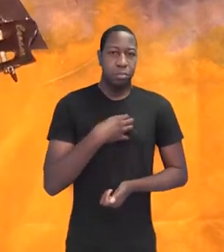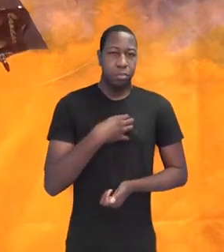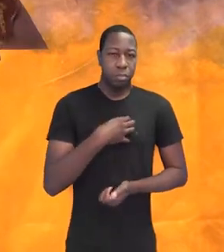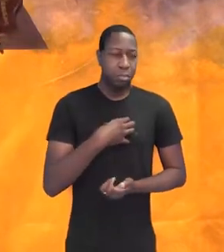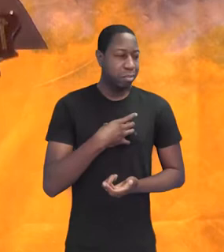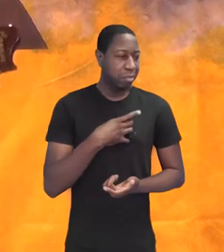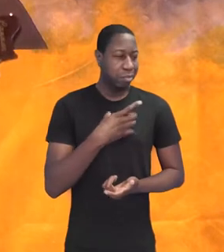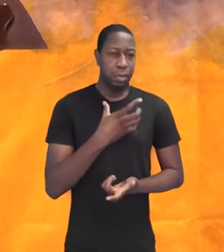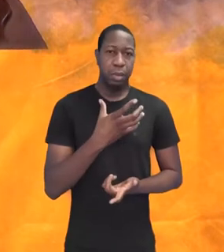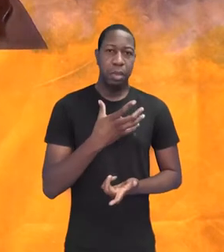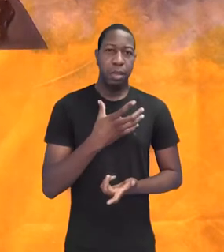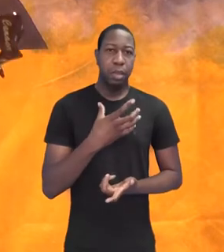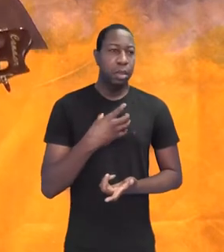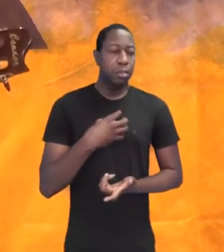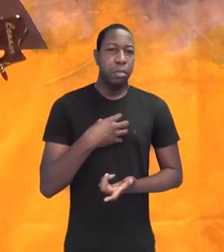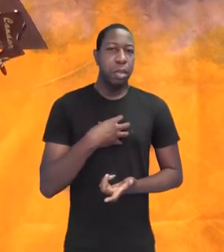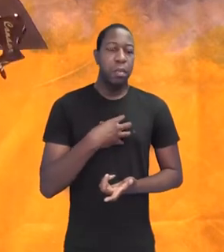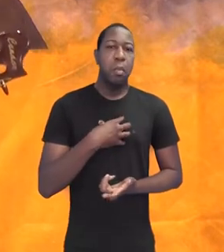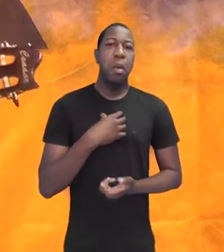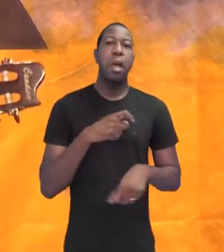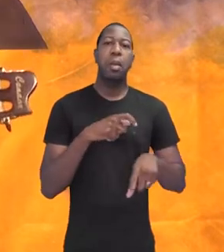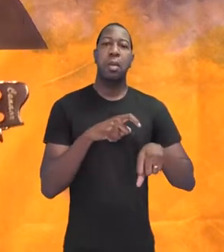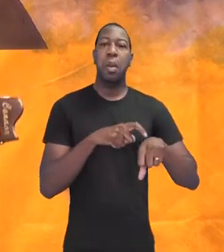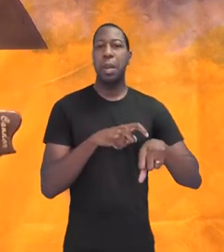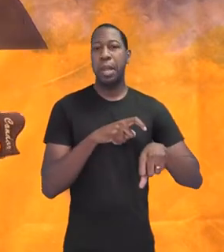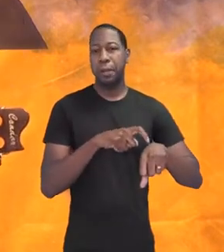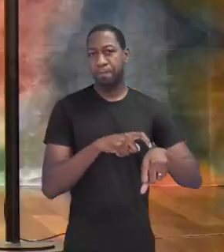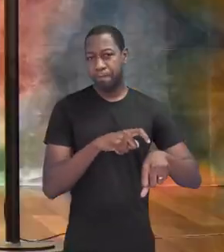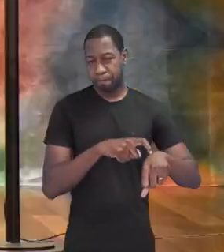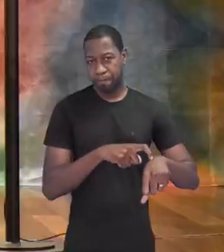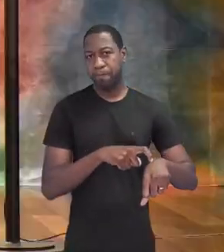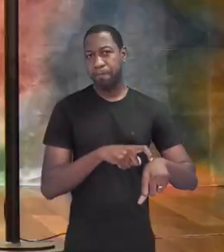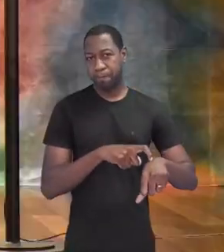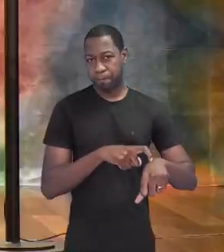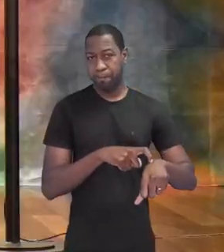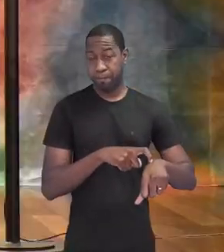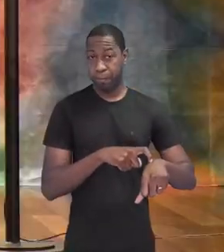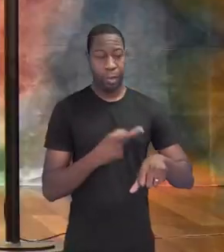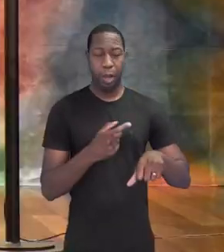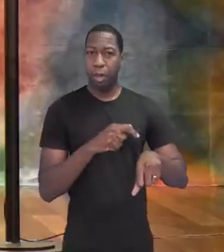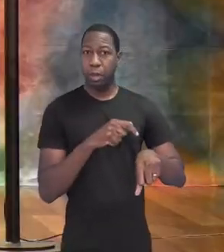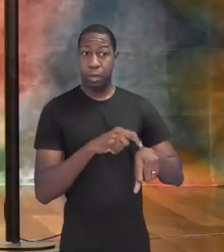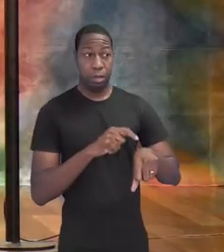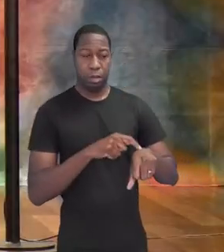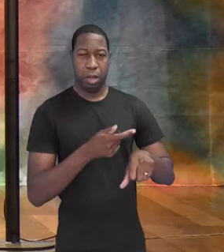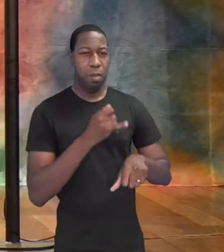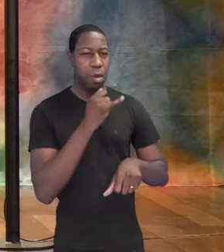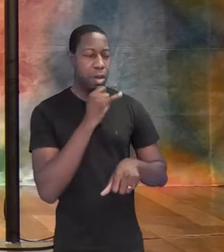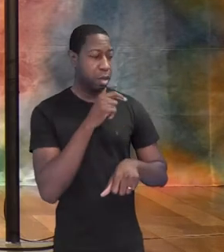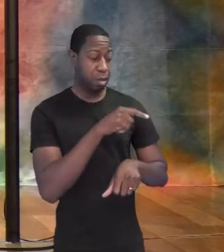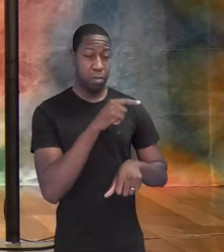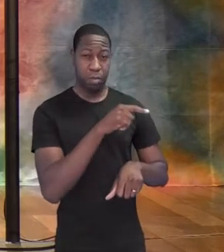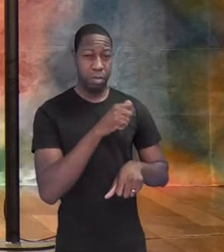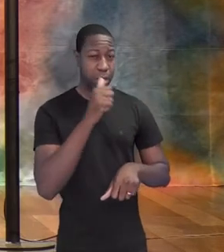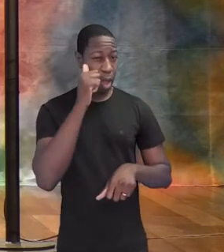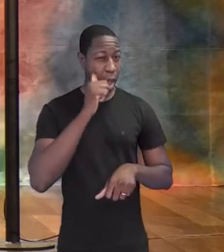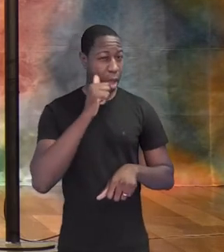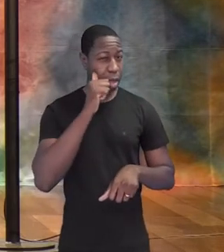expressa, ou certamente, né, expressa um tempo. Um tempo em que as mulheres